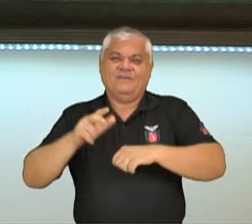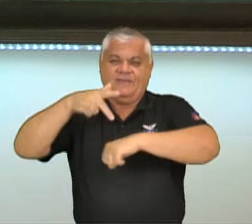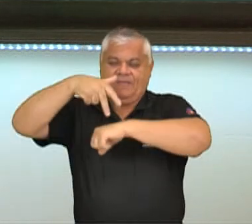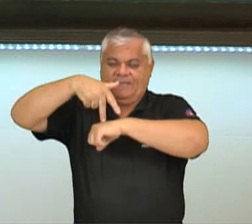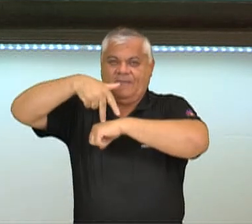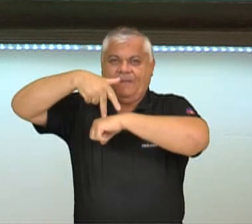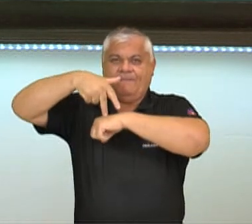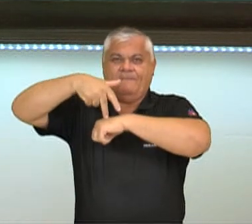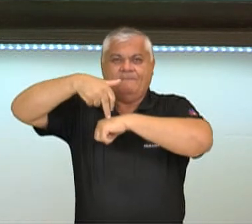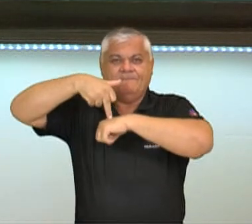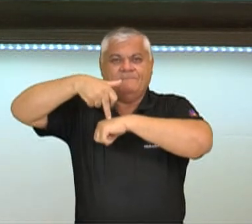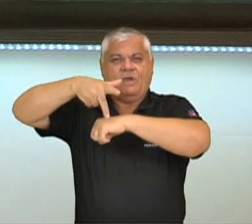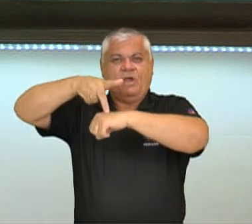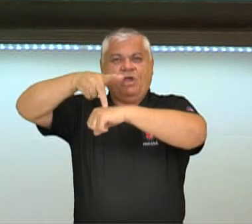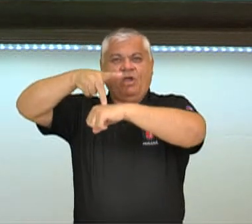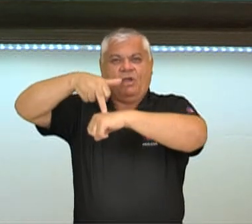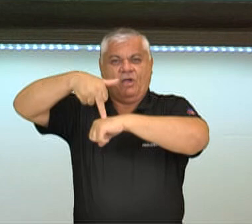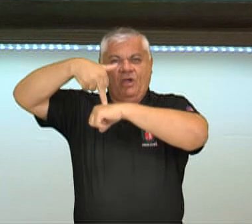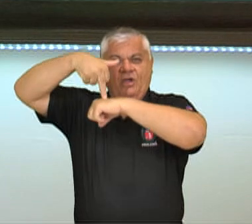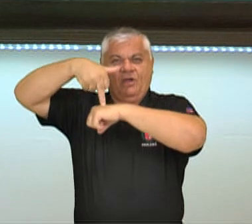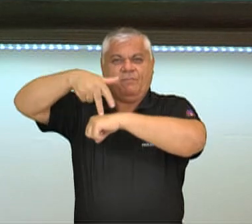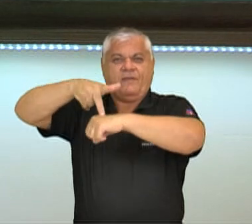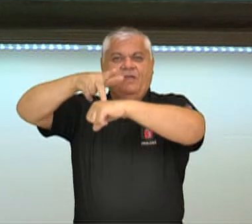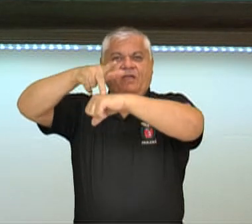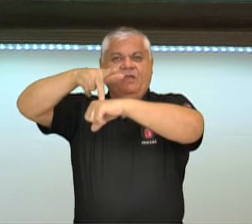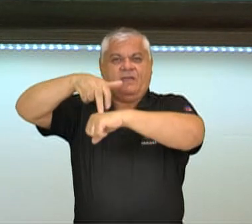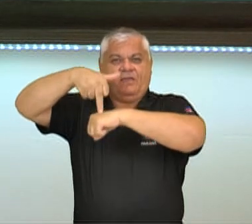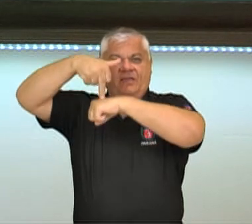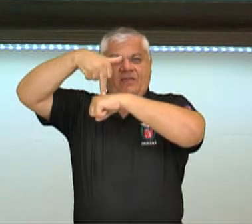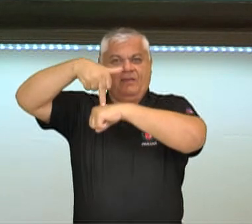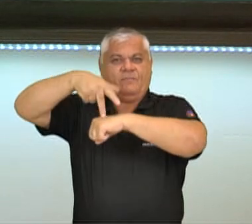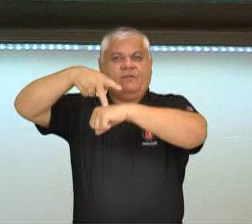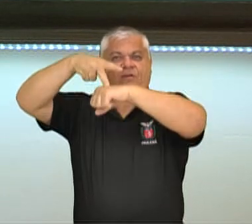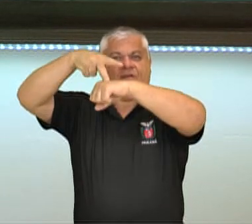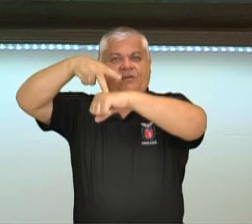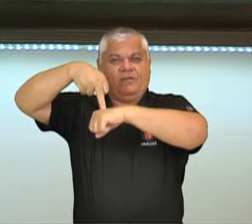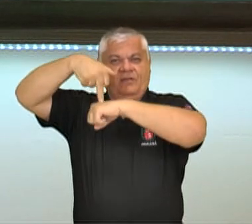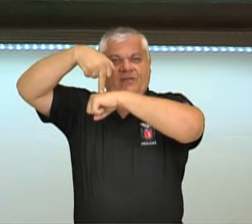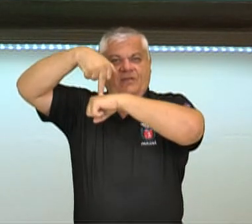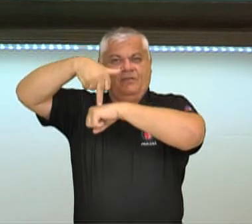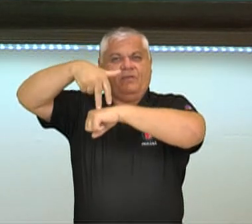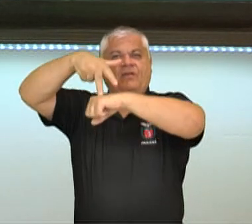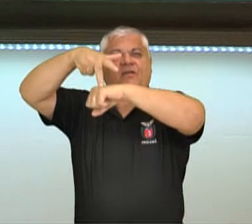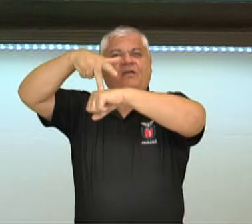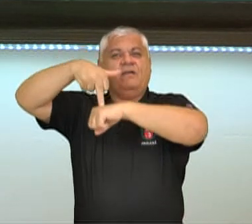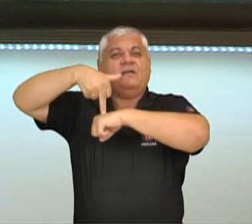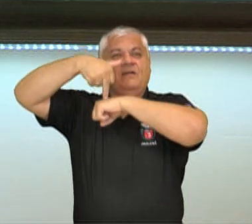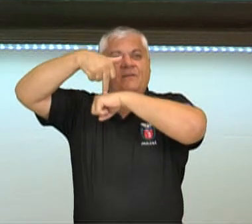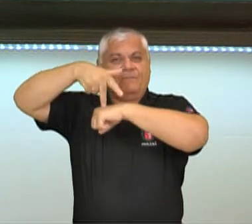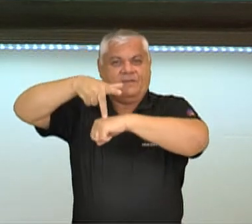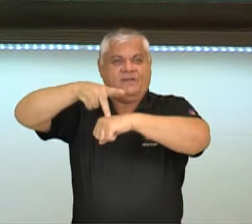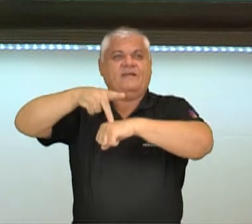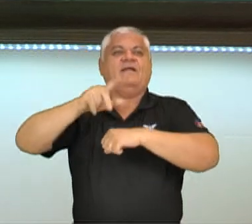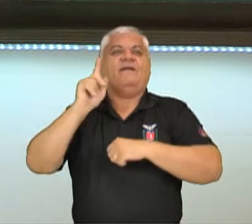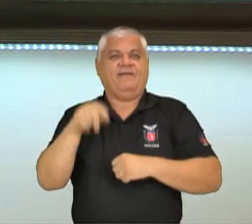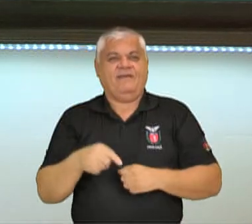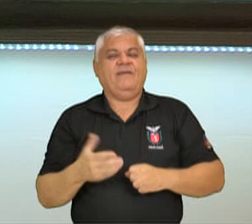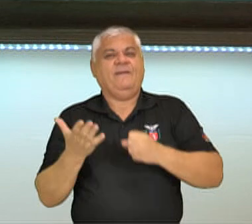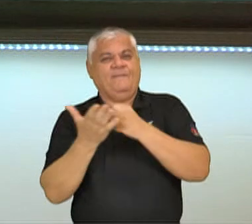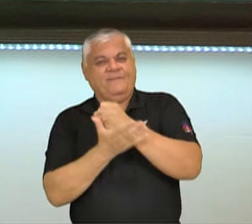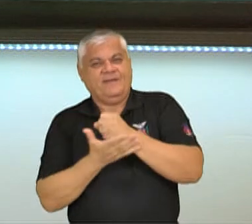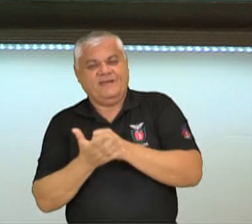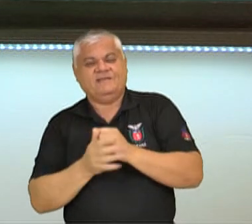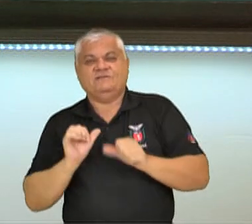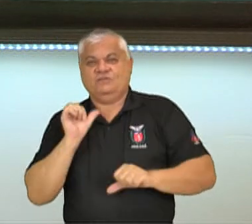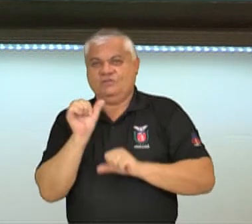trás, chuta e volta lá atrás para apoiar na ginga de novo. E daí qual vai ser o movimento? Base e